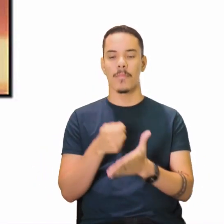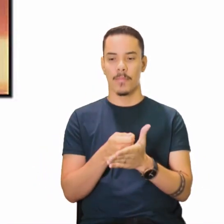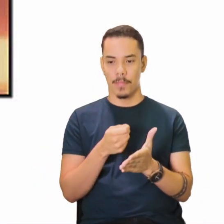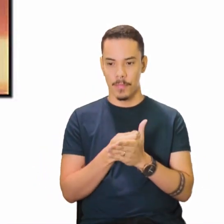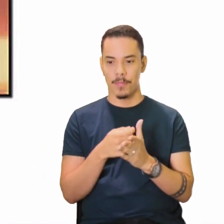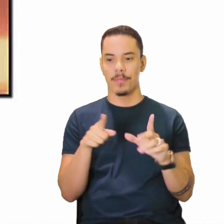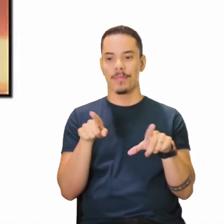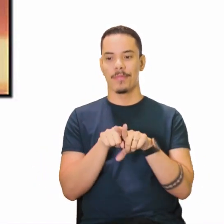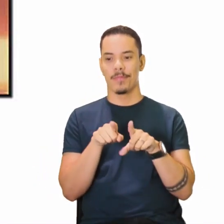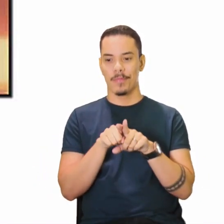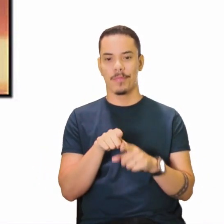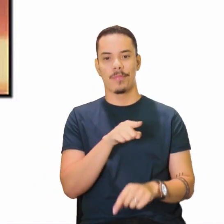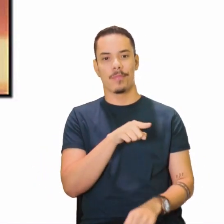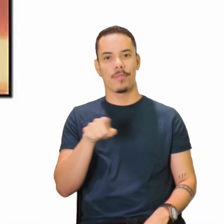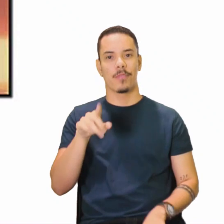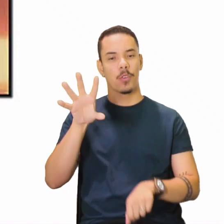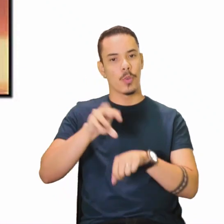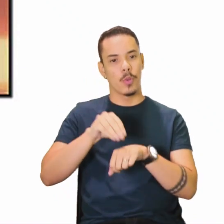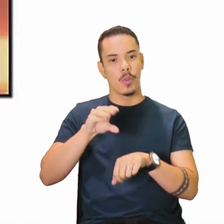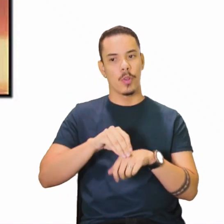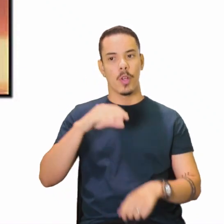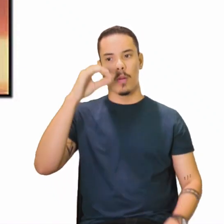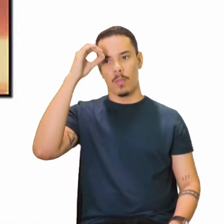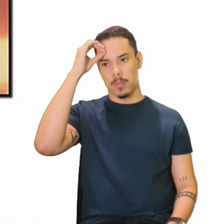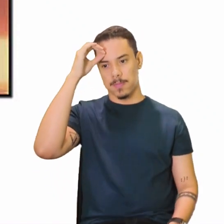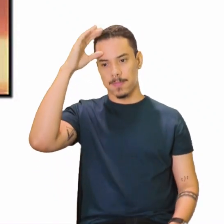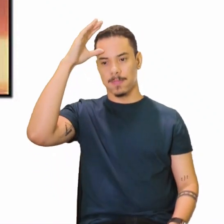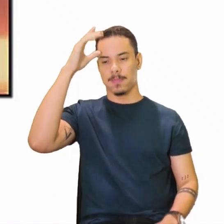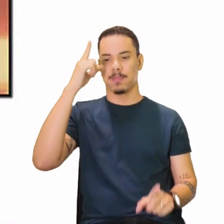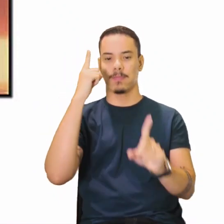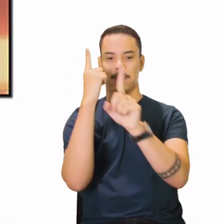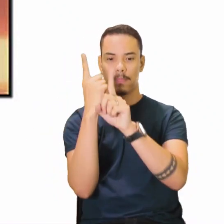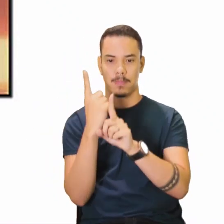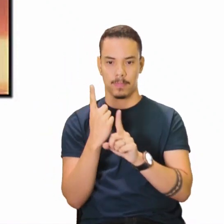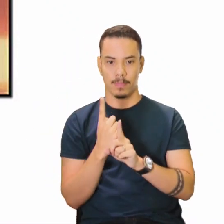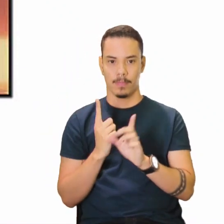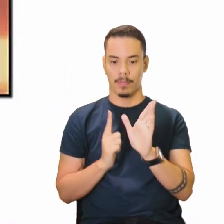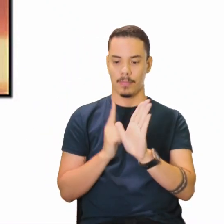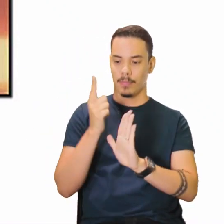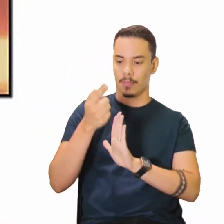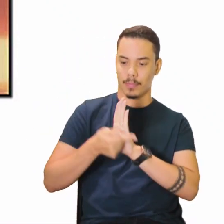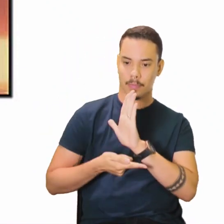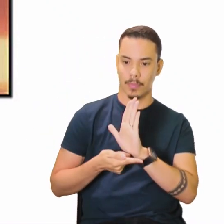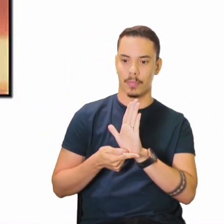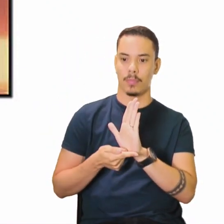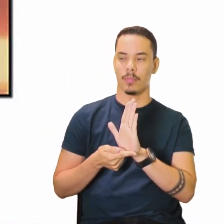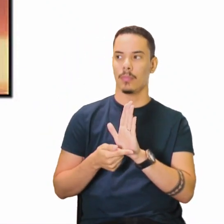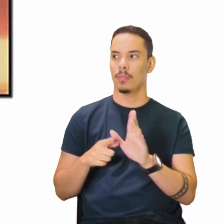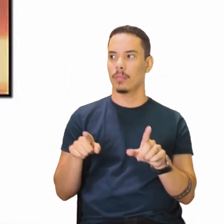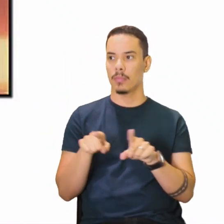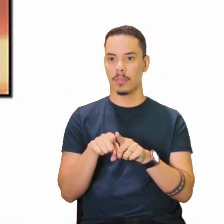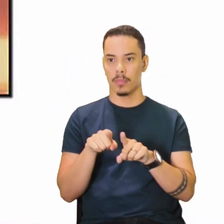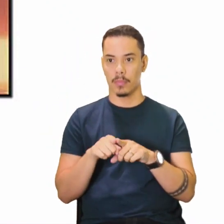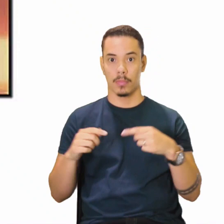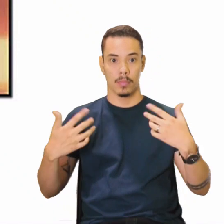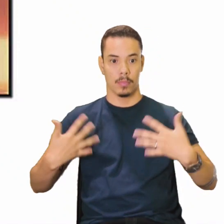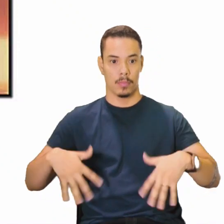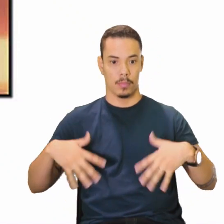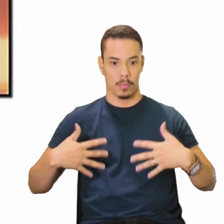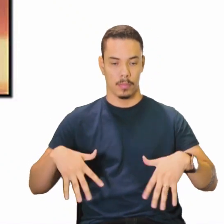tanto na questão do conhecimento, para ele identificar a questão do gênero, da questão do